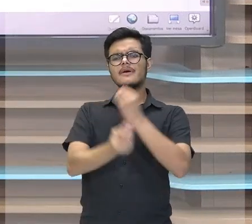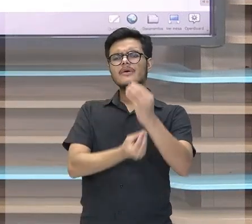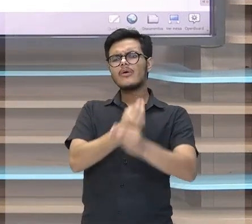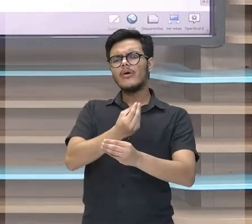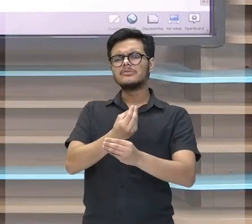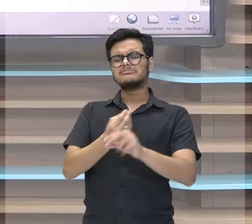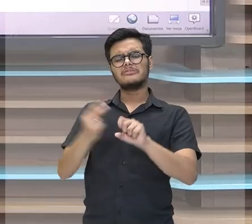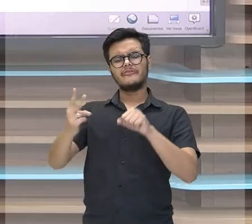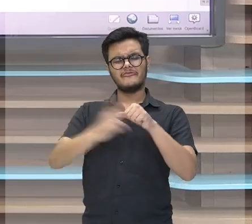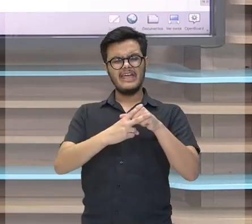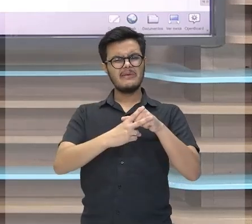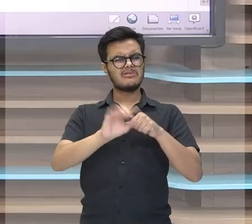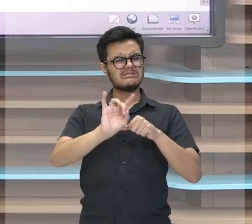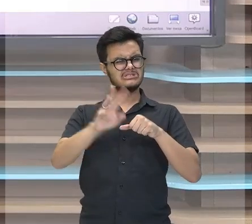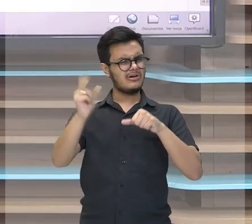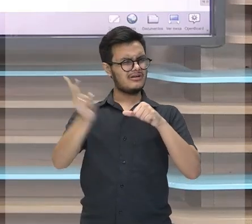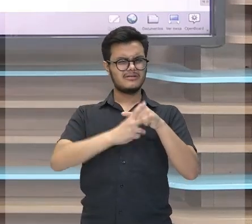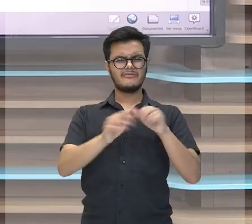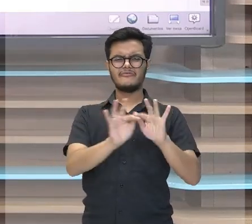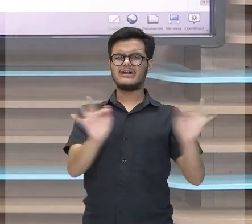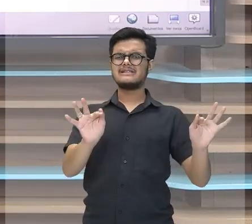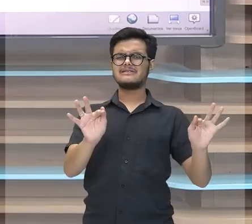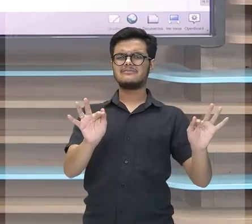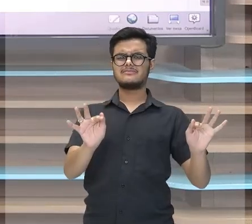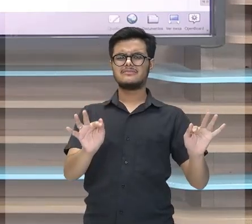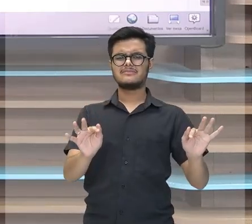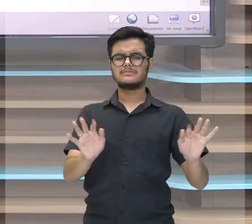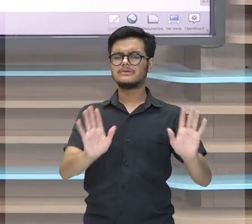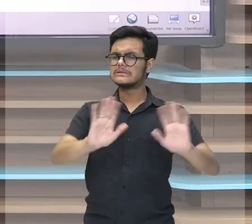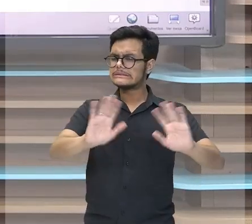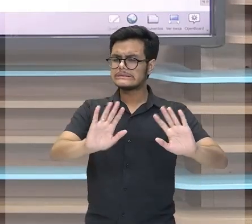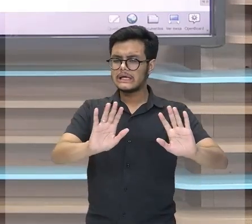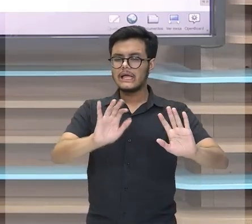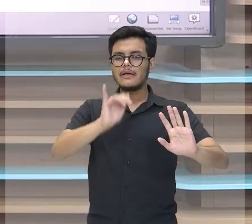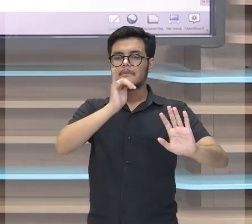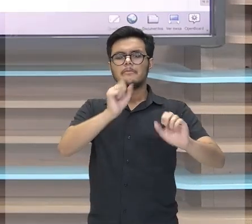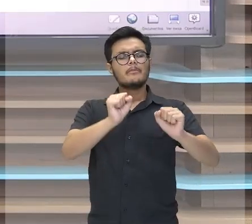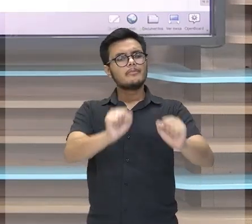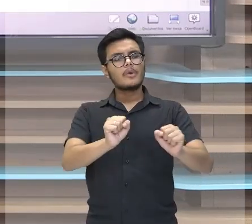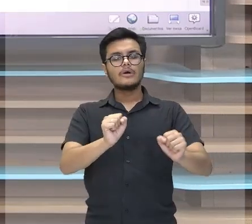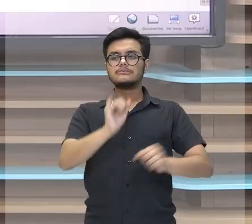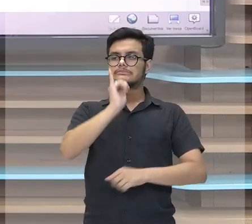Só vai ter verbo nesse predicado? Não, vai ter ali